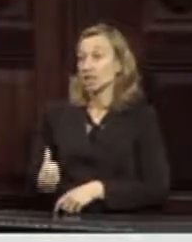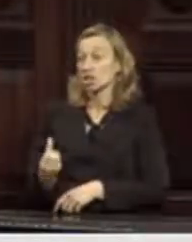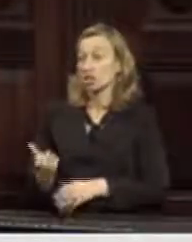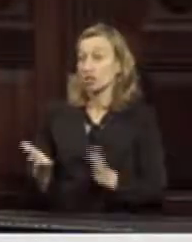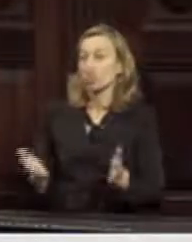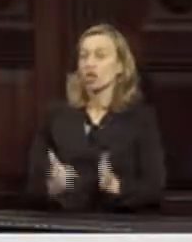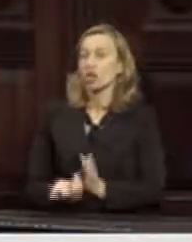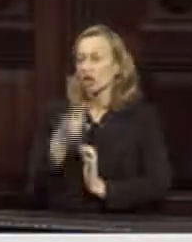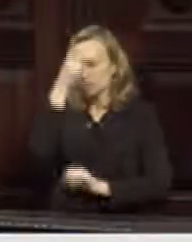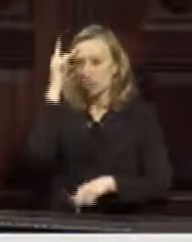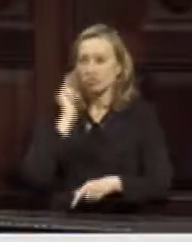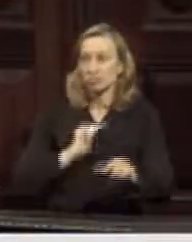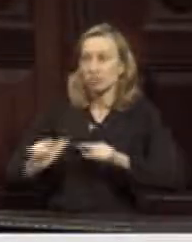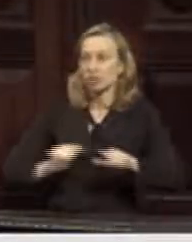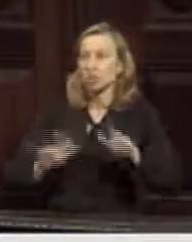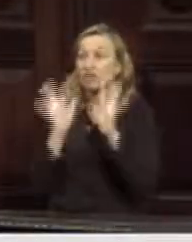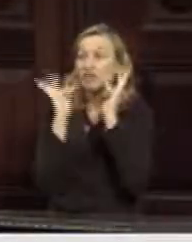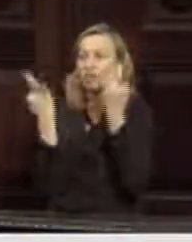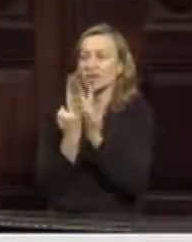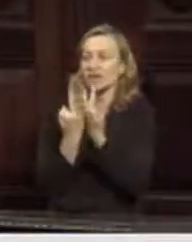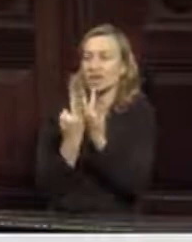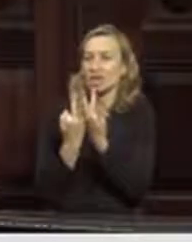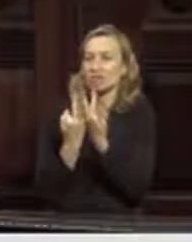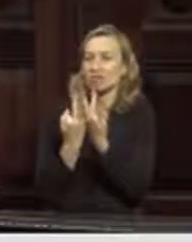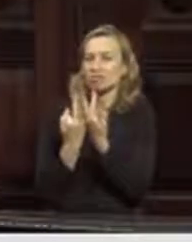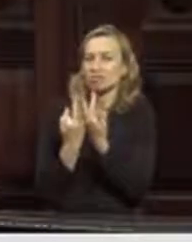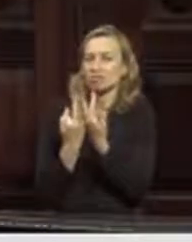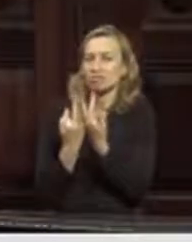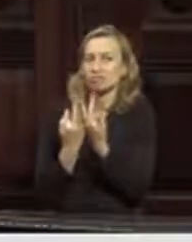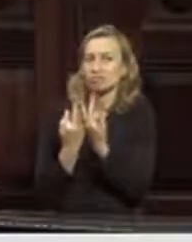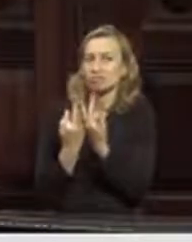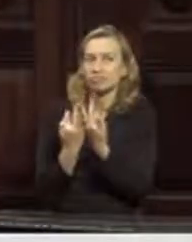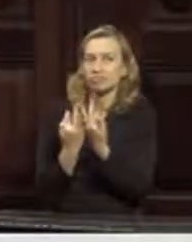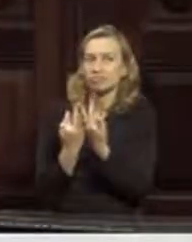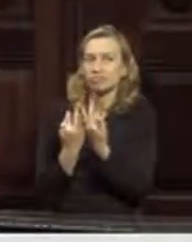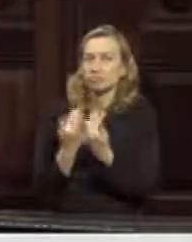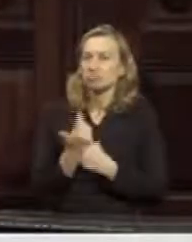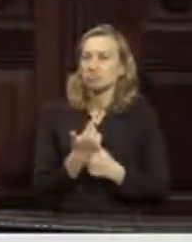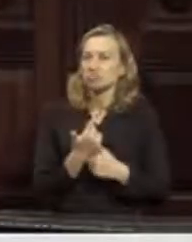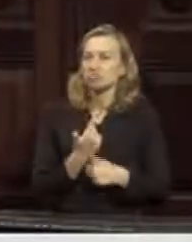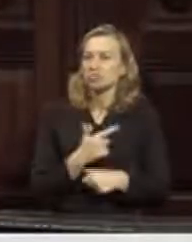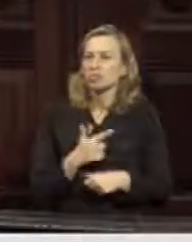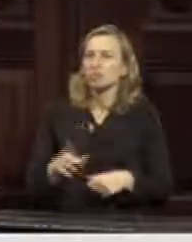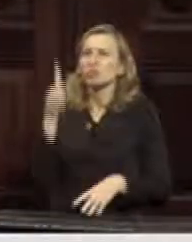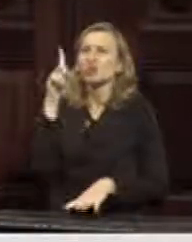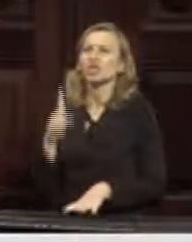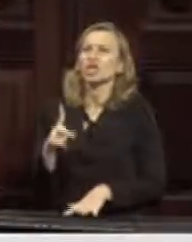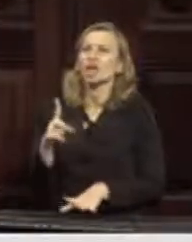família, sequer houve o deferimento de uma habitação digna.